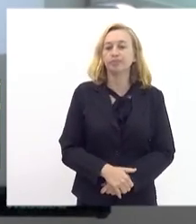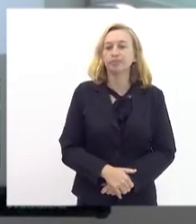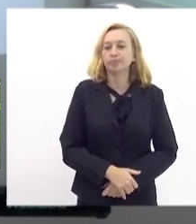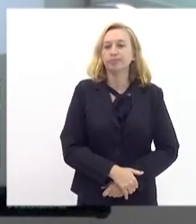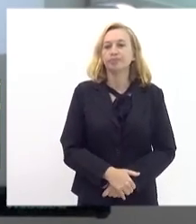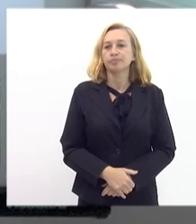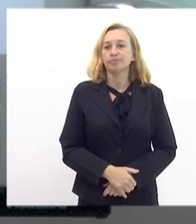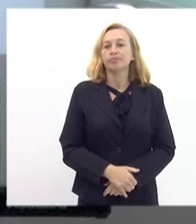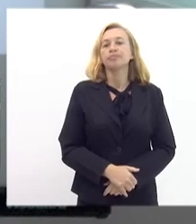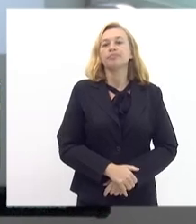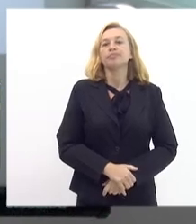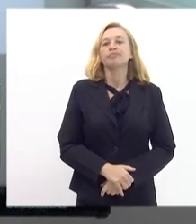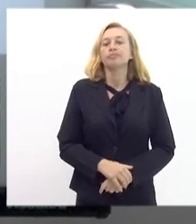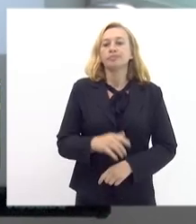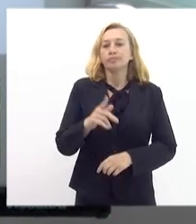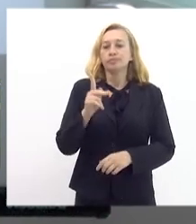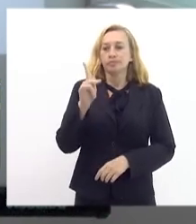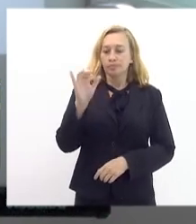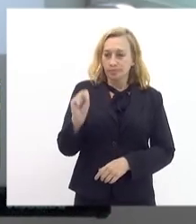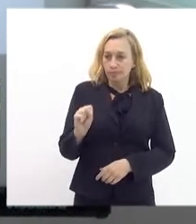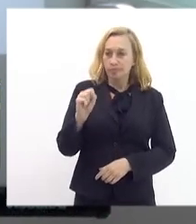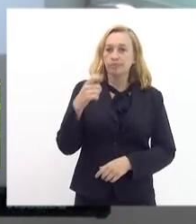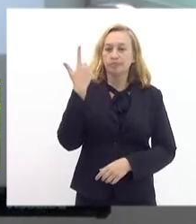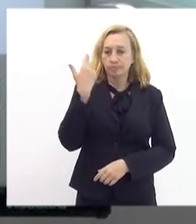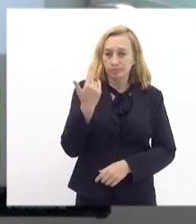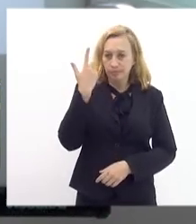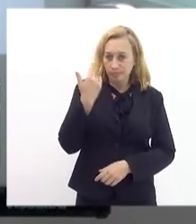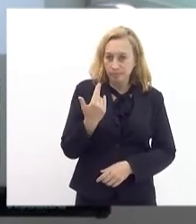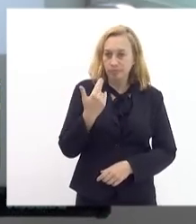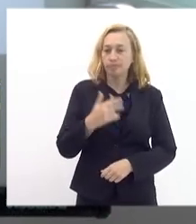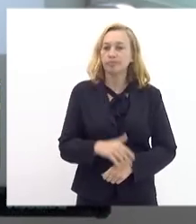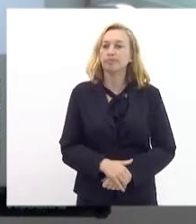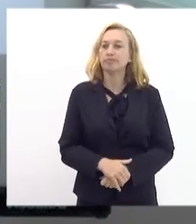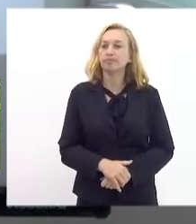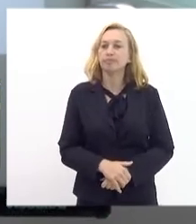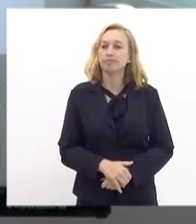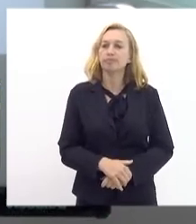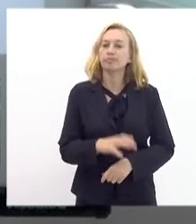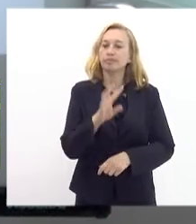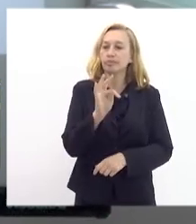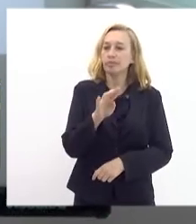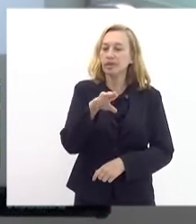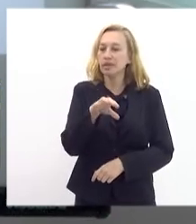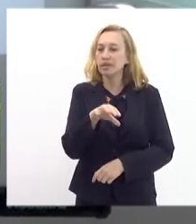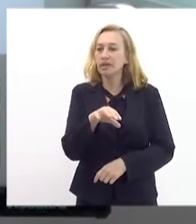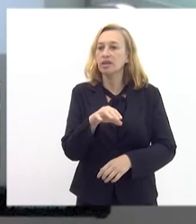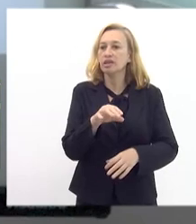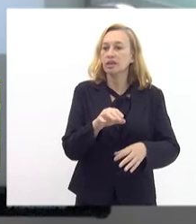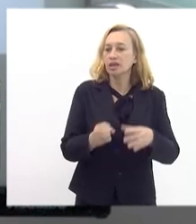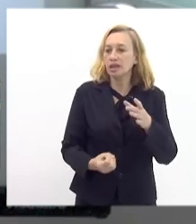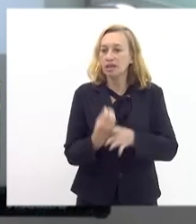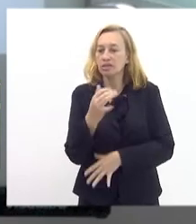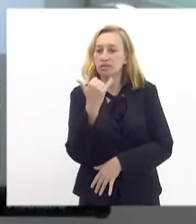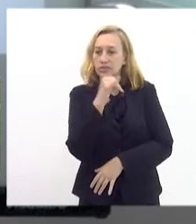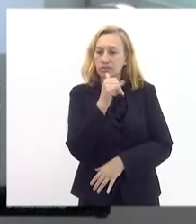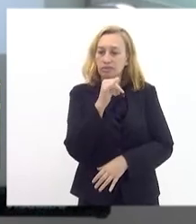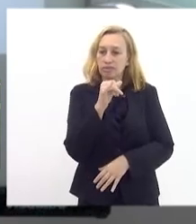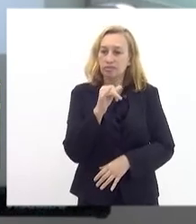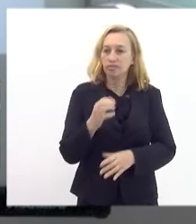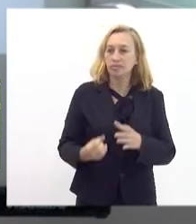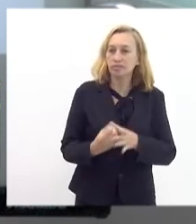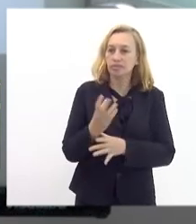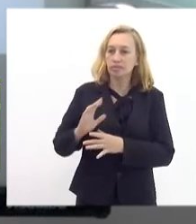trazemos a Plaza de o gás natural a regaseificação as plantas geração de energia e vamos construir